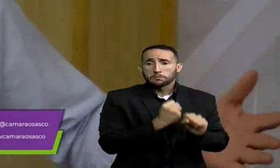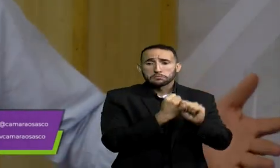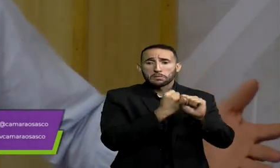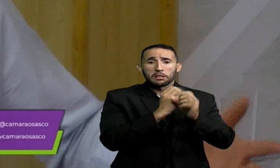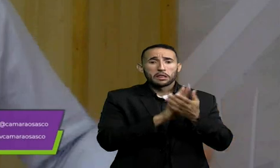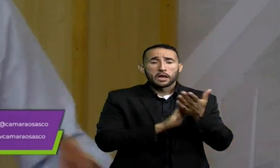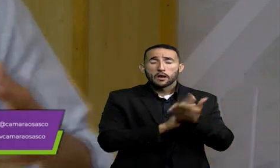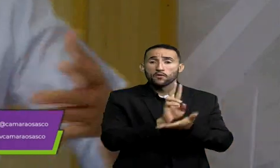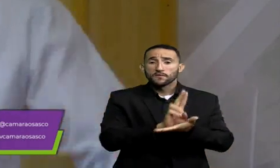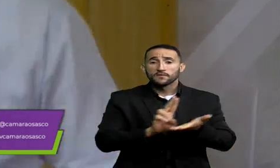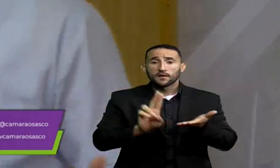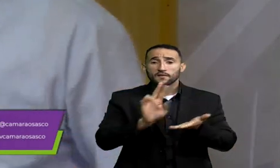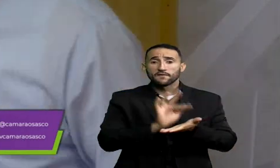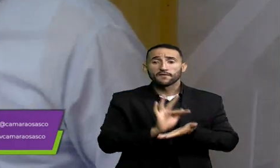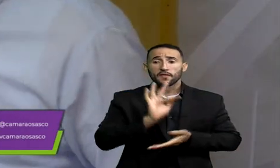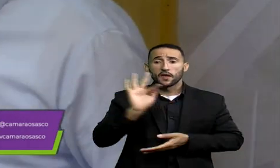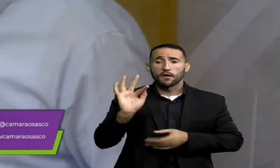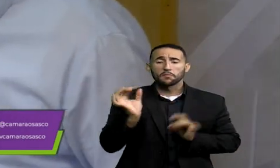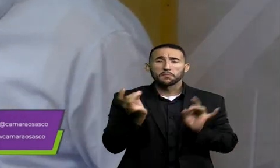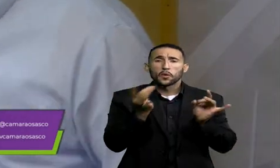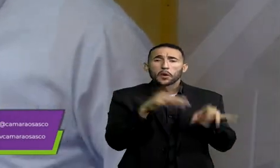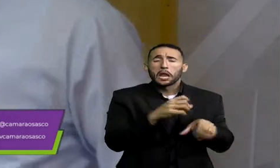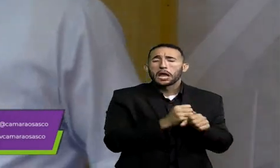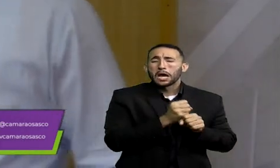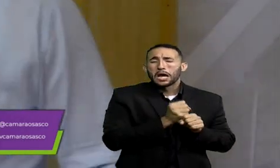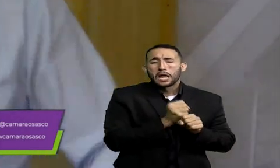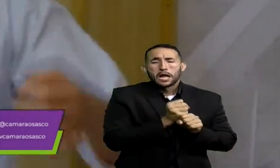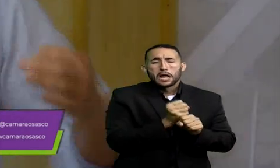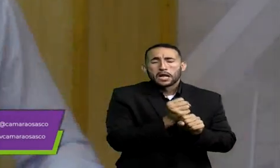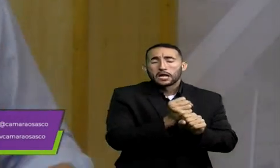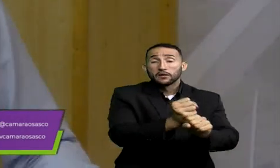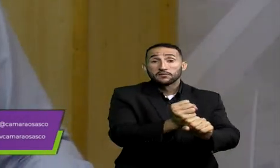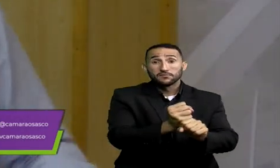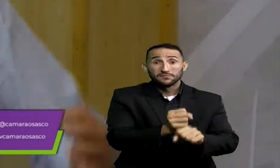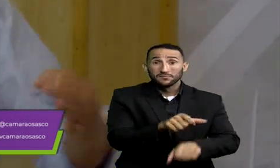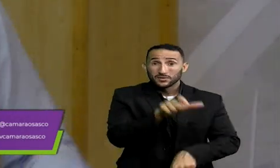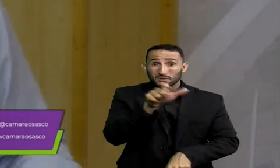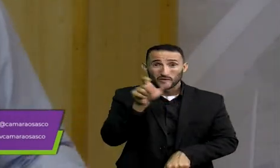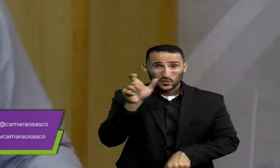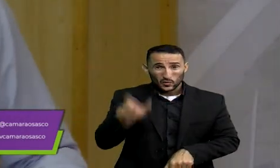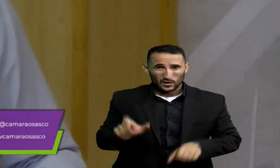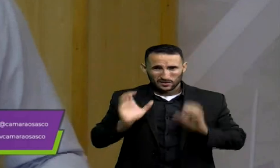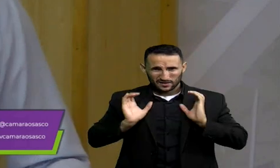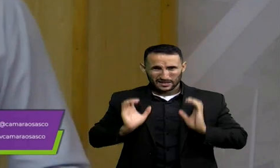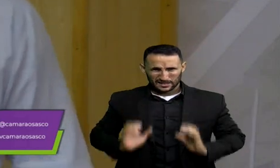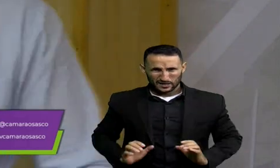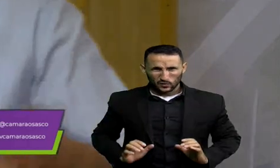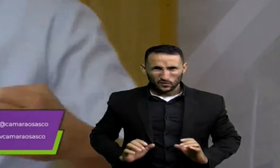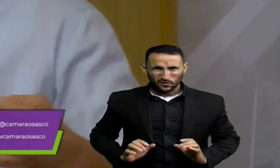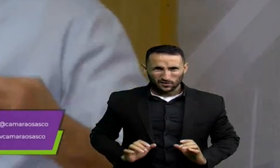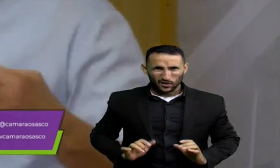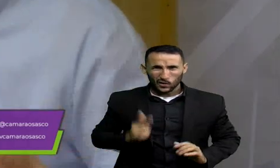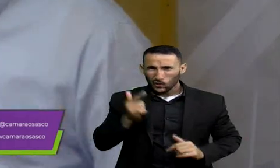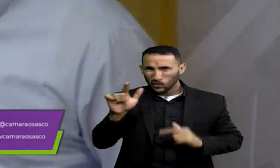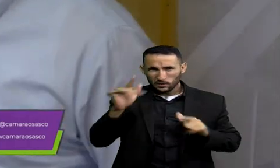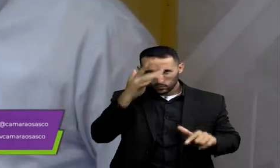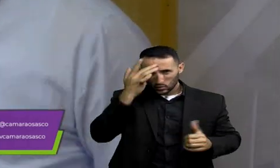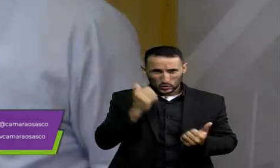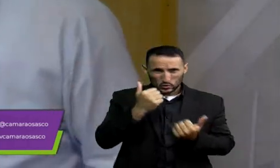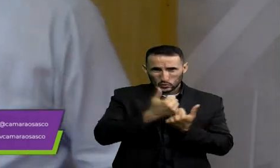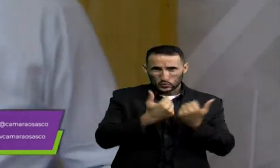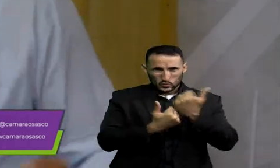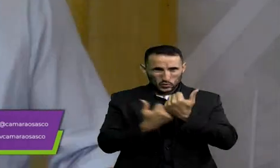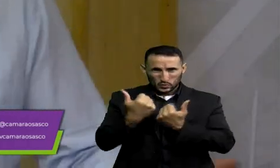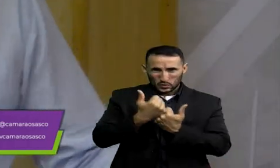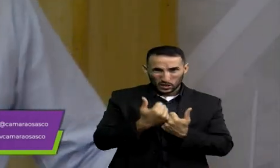Federal ficou lá abandonada durante todos esses anos e esse cidadão e seus sucessores não tiveram a competência a